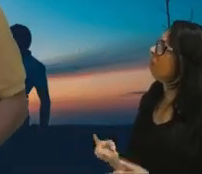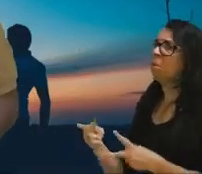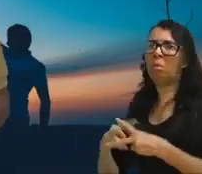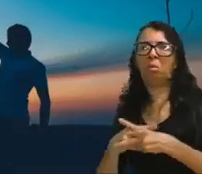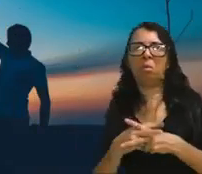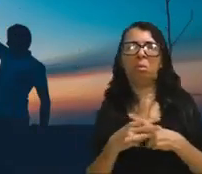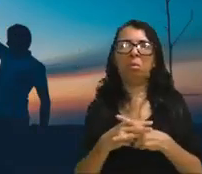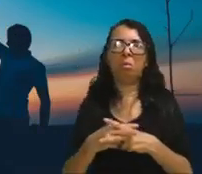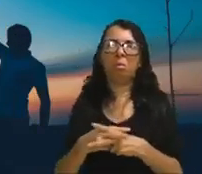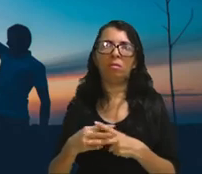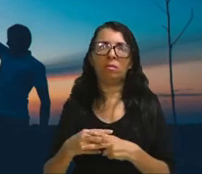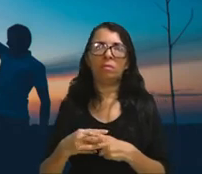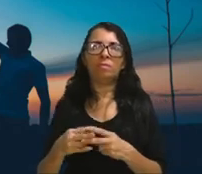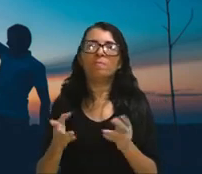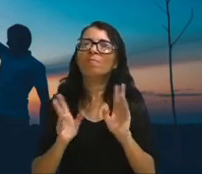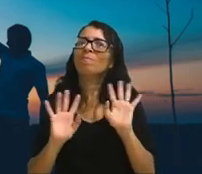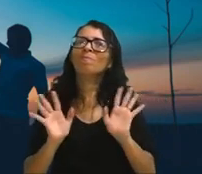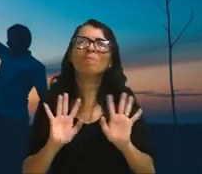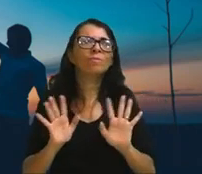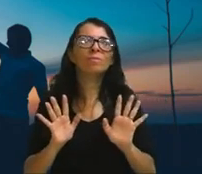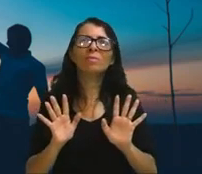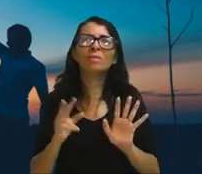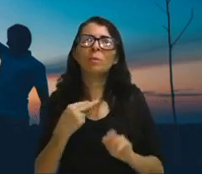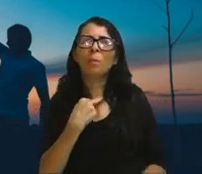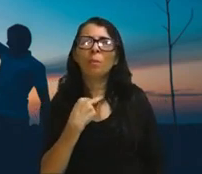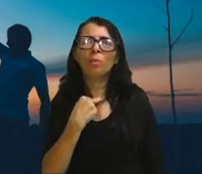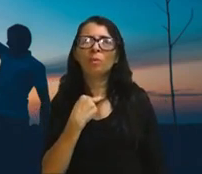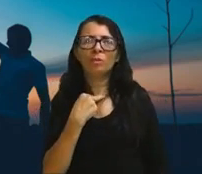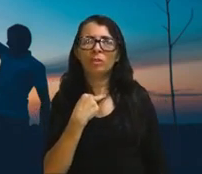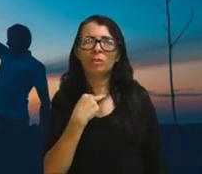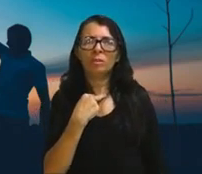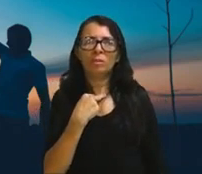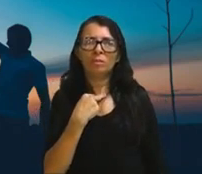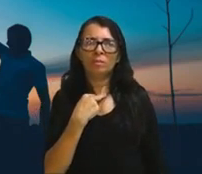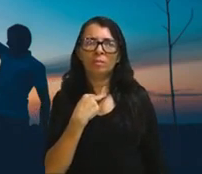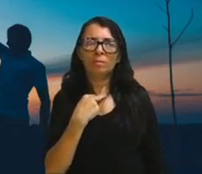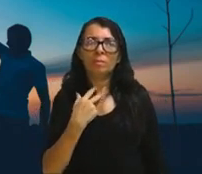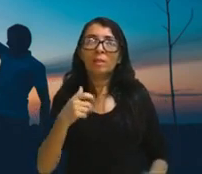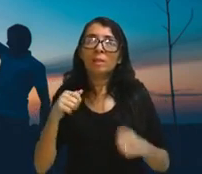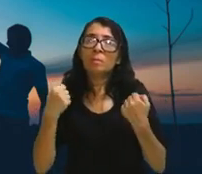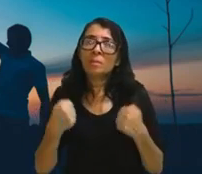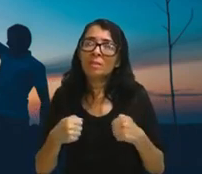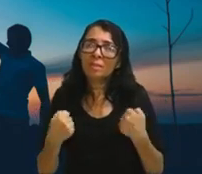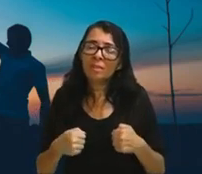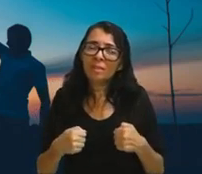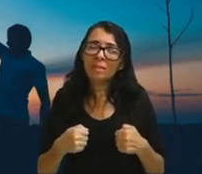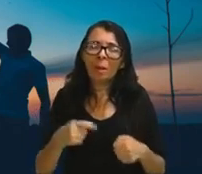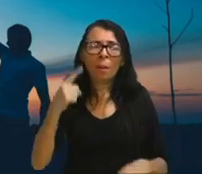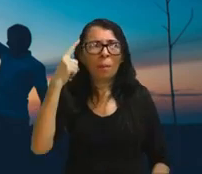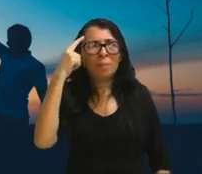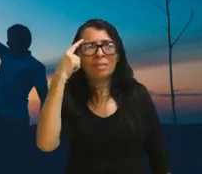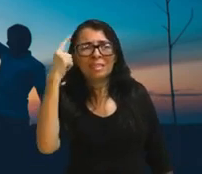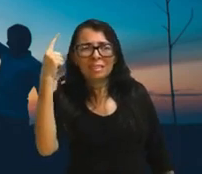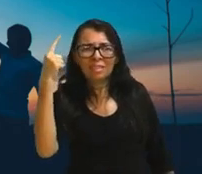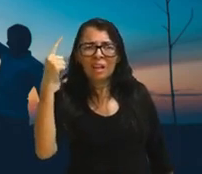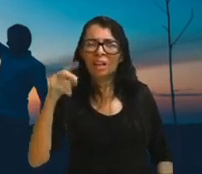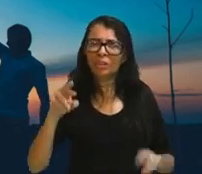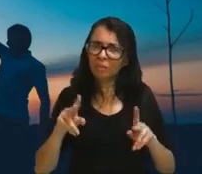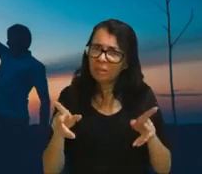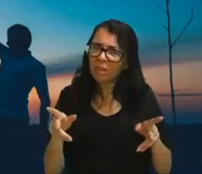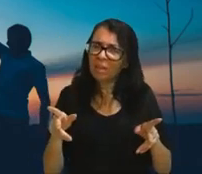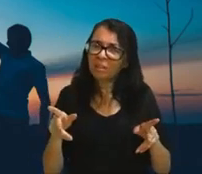Então, teremos um lar unido, teremos um lar onde podemos dizer